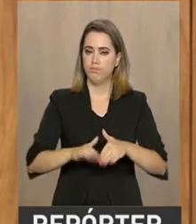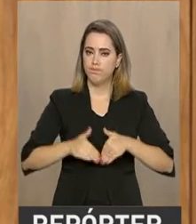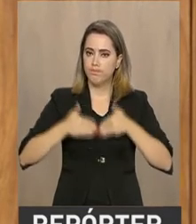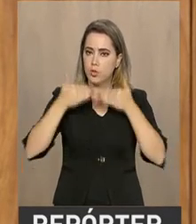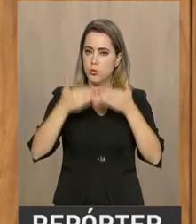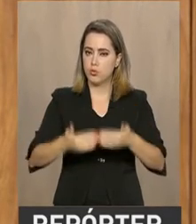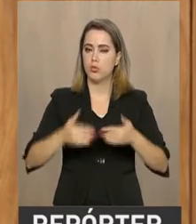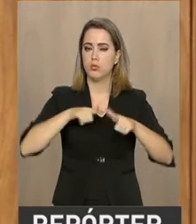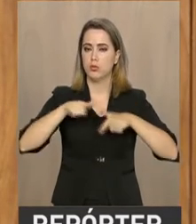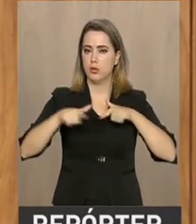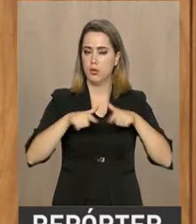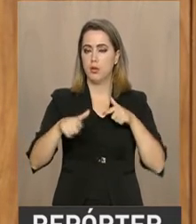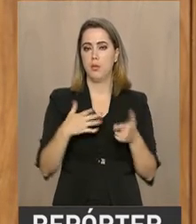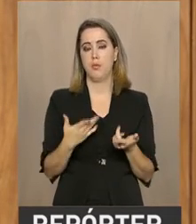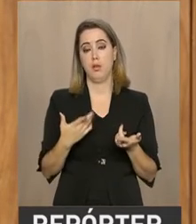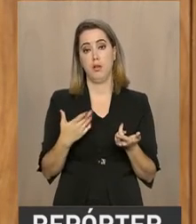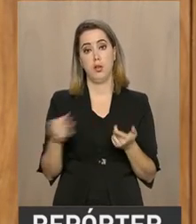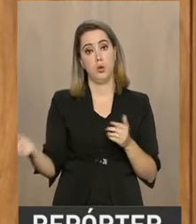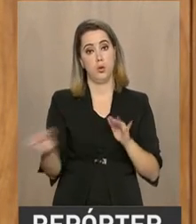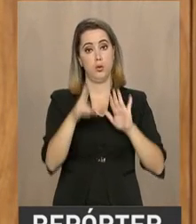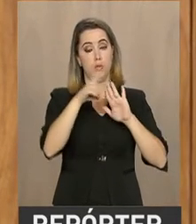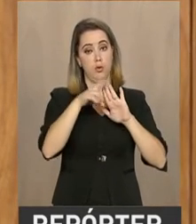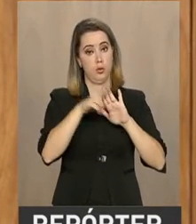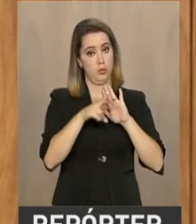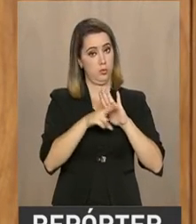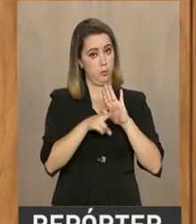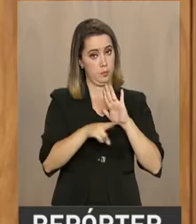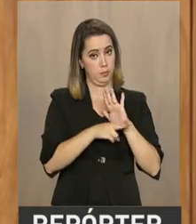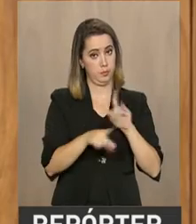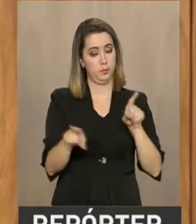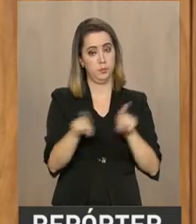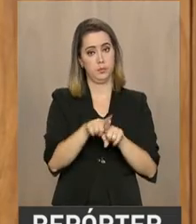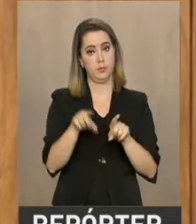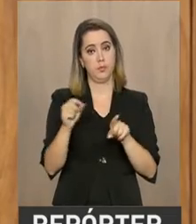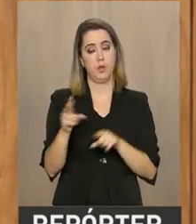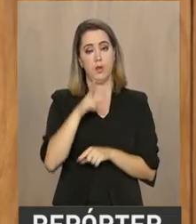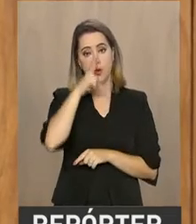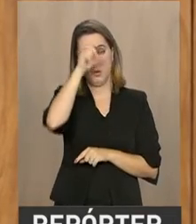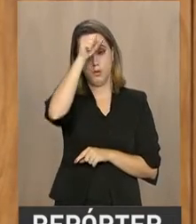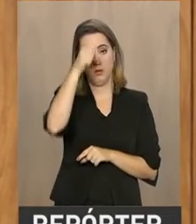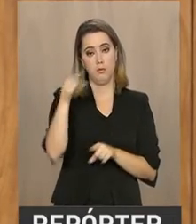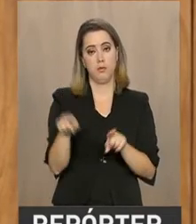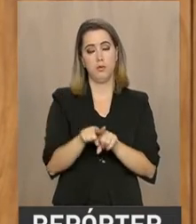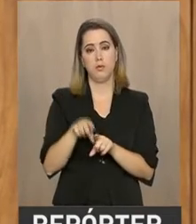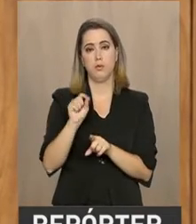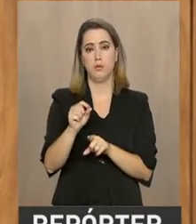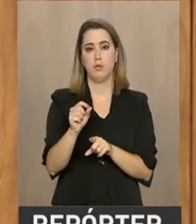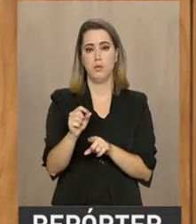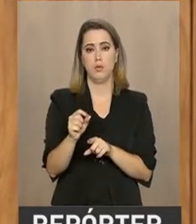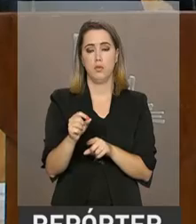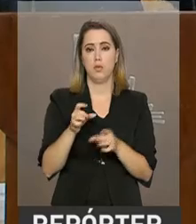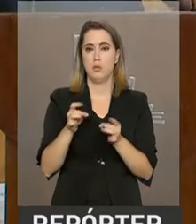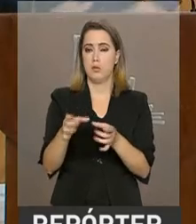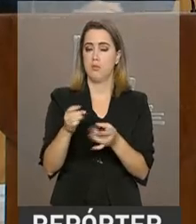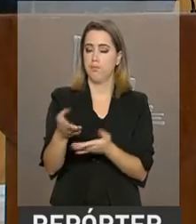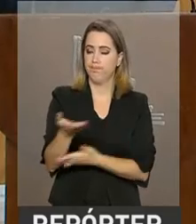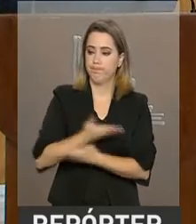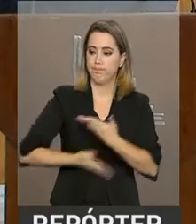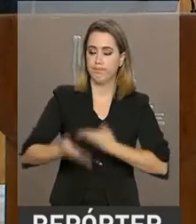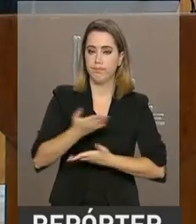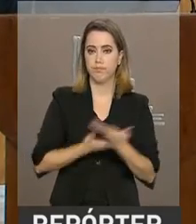esses desafios reformas ambiciosa e fortalecimento da competitividade o